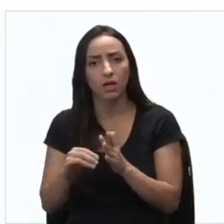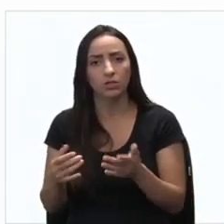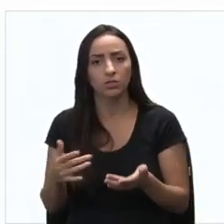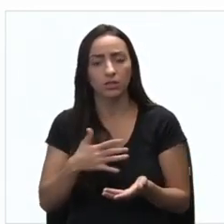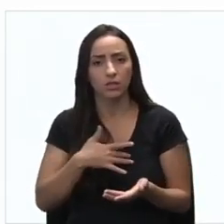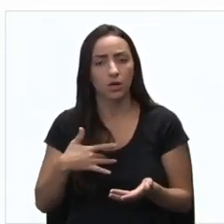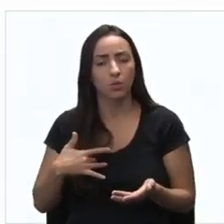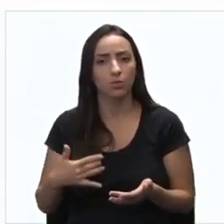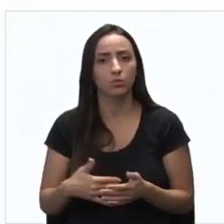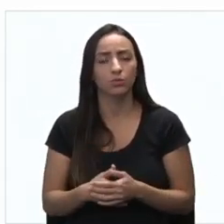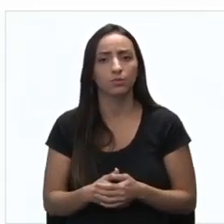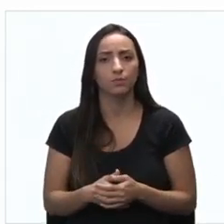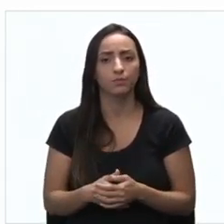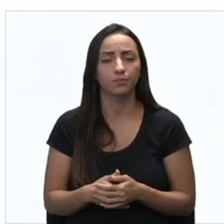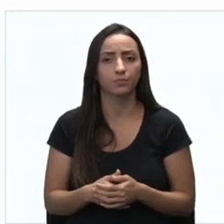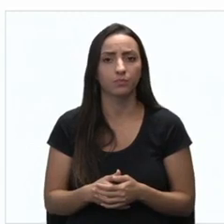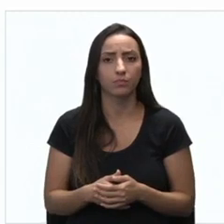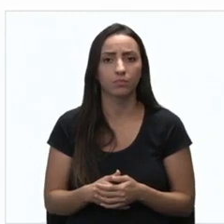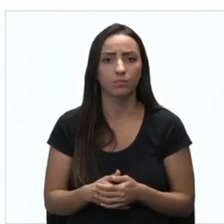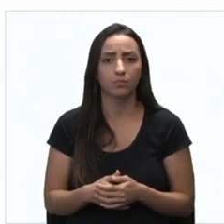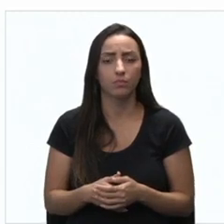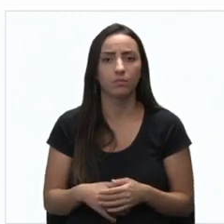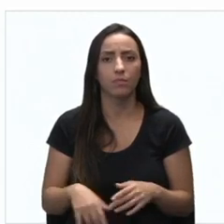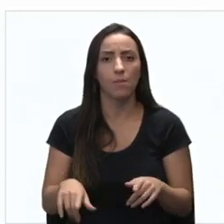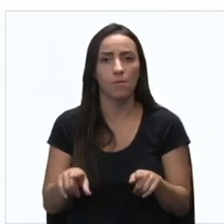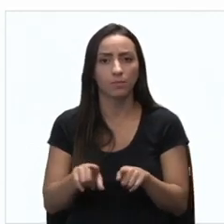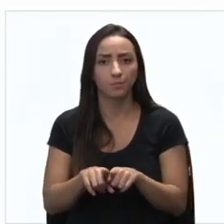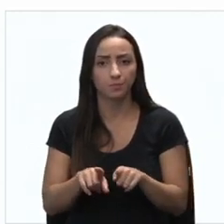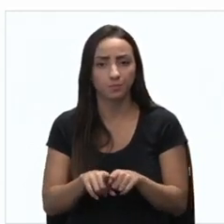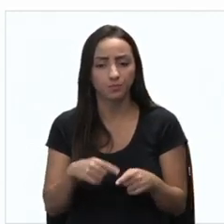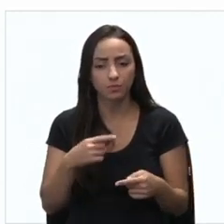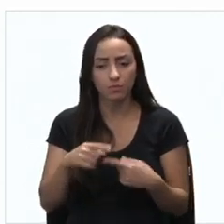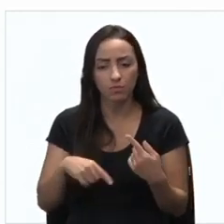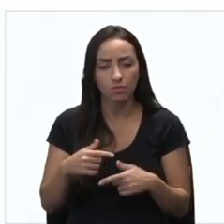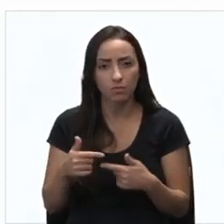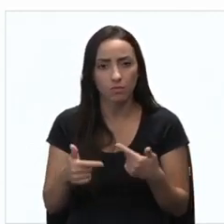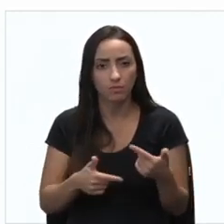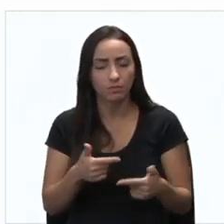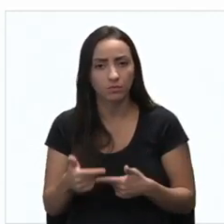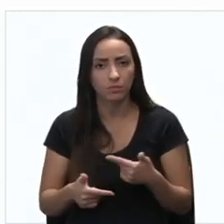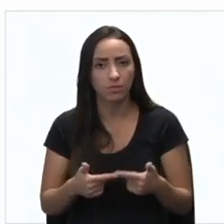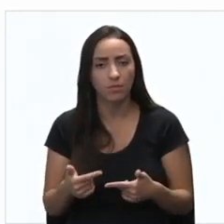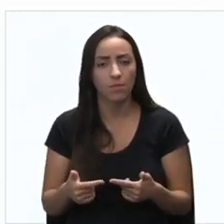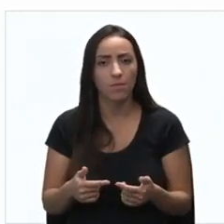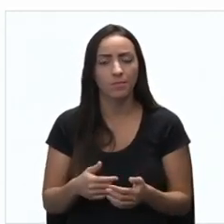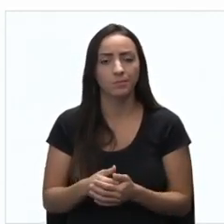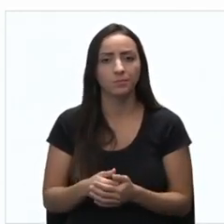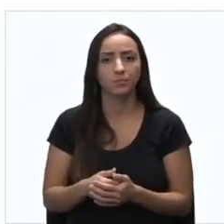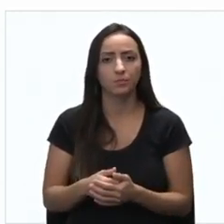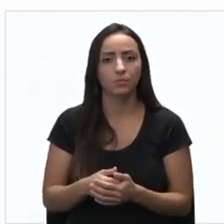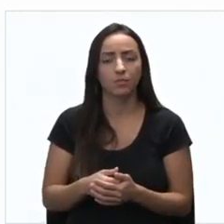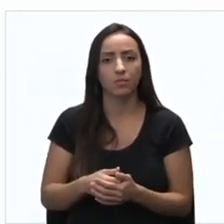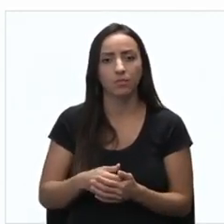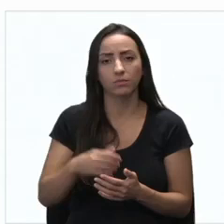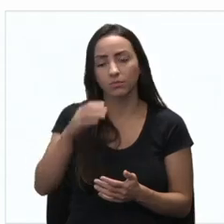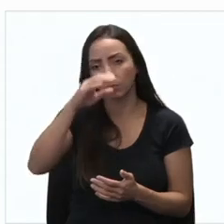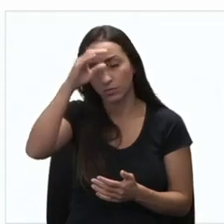saúde e a questão da relação profissional de saúde com o paciente ou